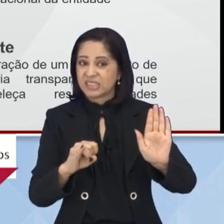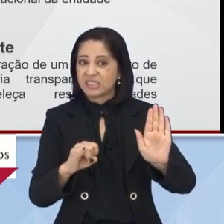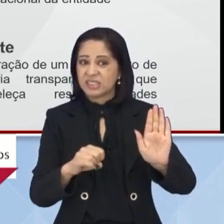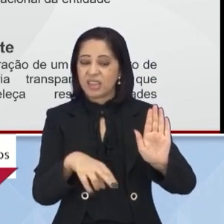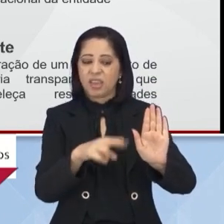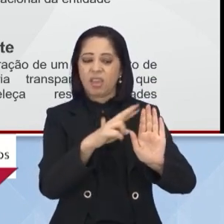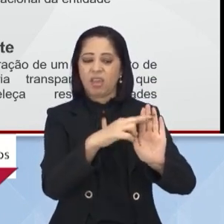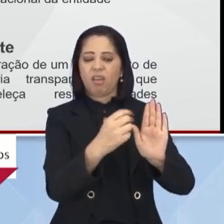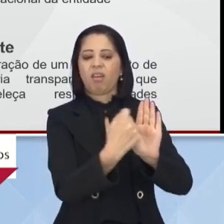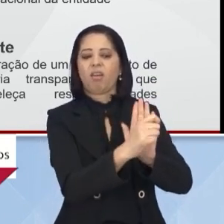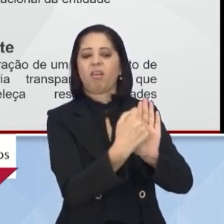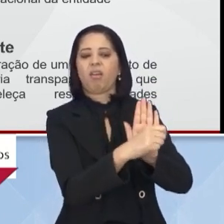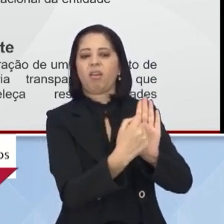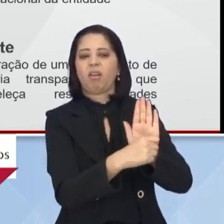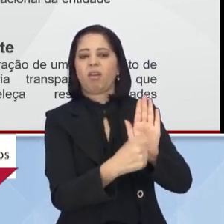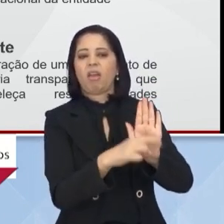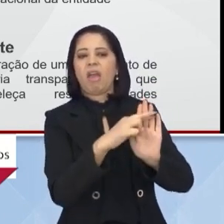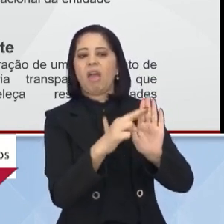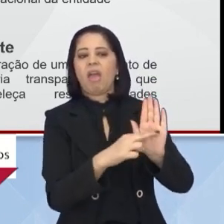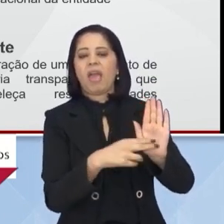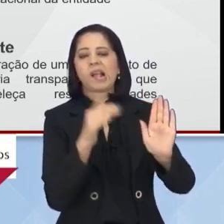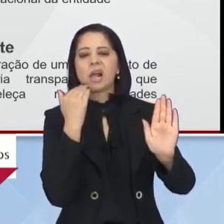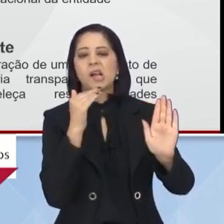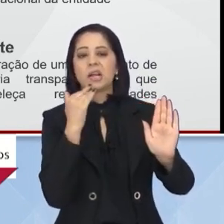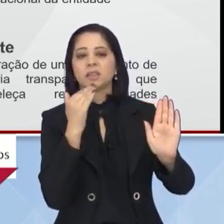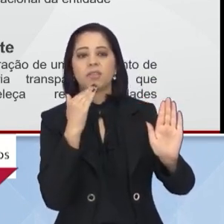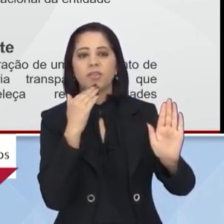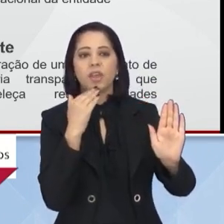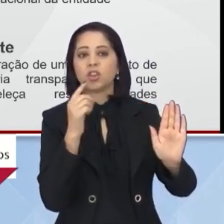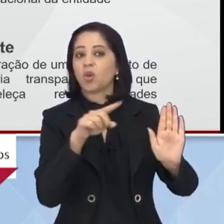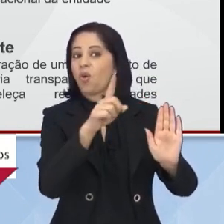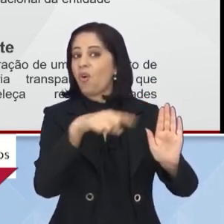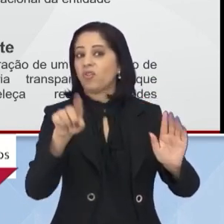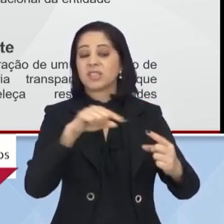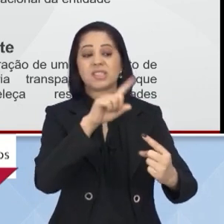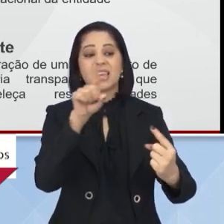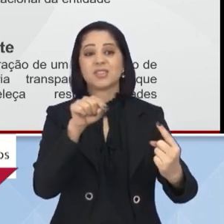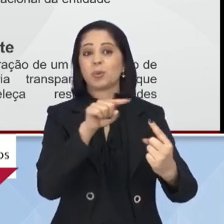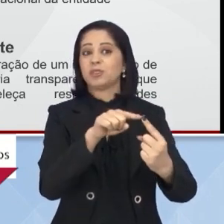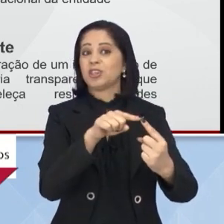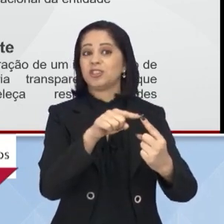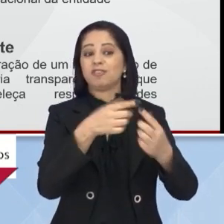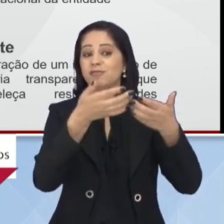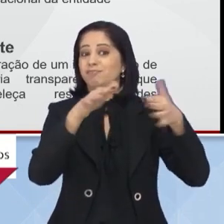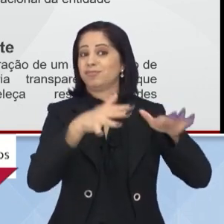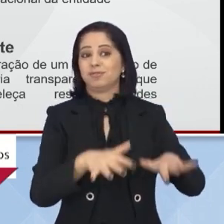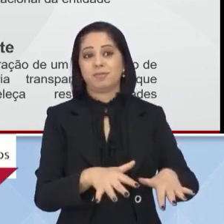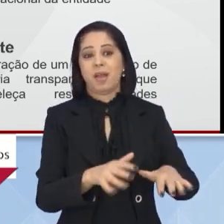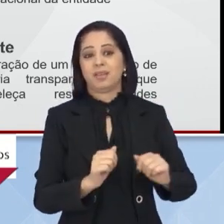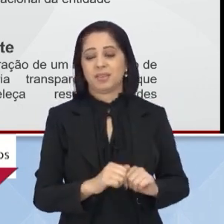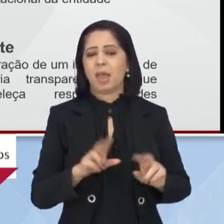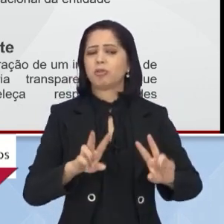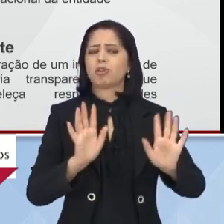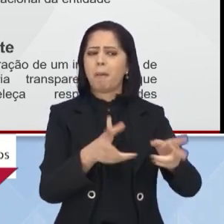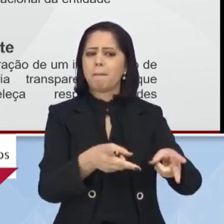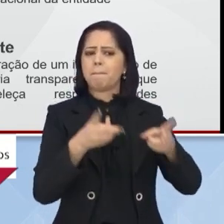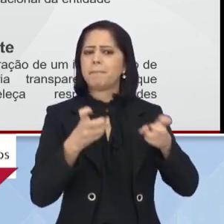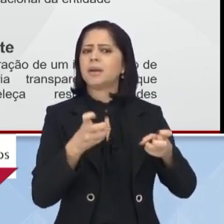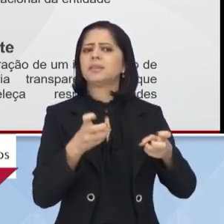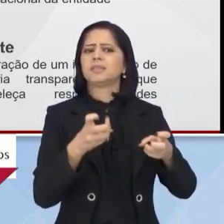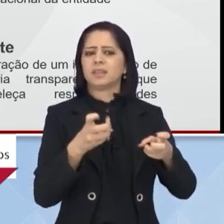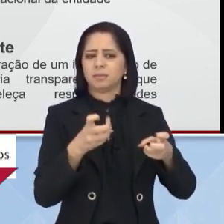vocês Com certeza não atingirão o objetivo daquela contratação tá nós temos observado em